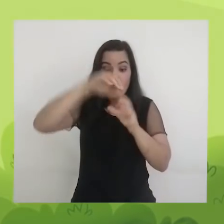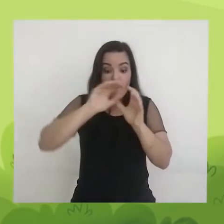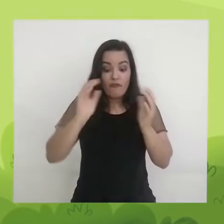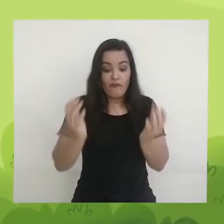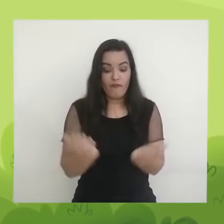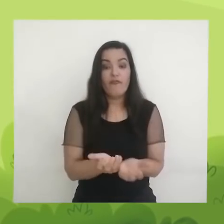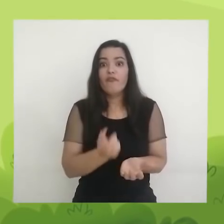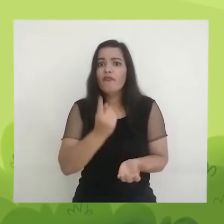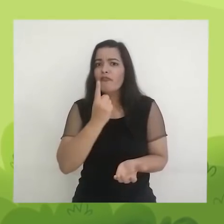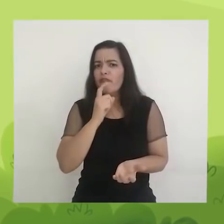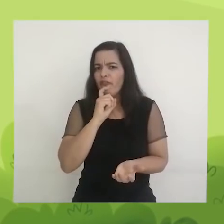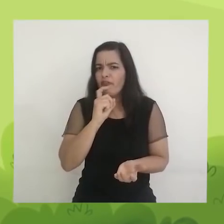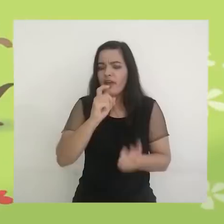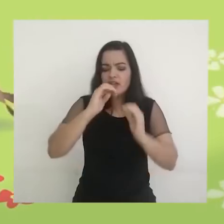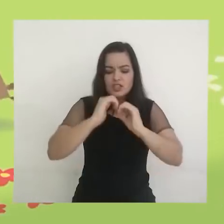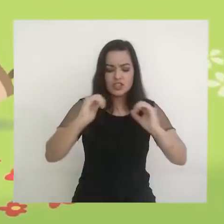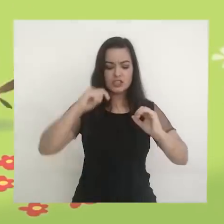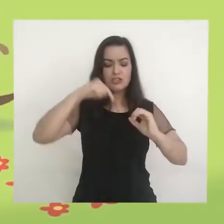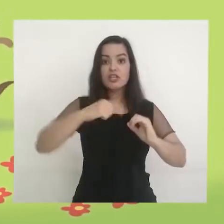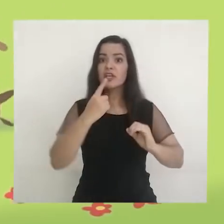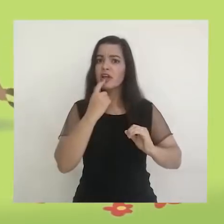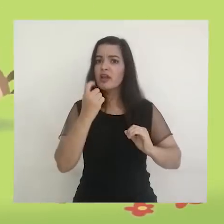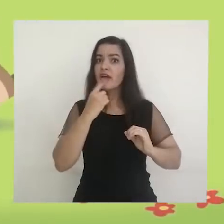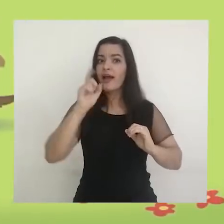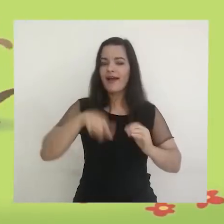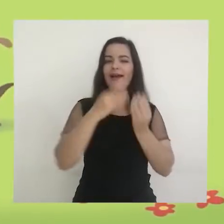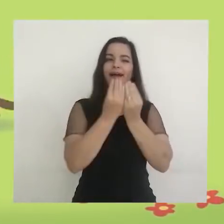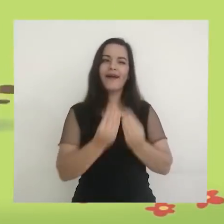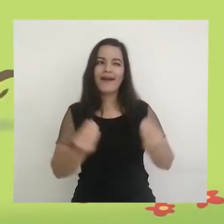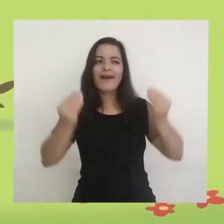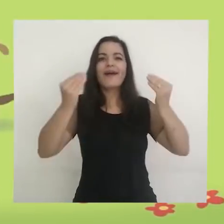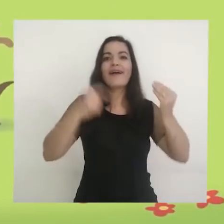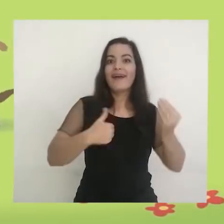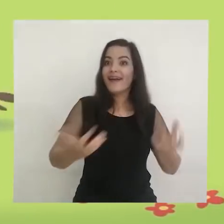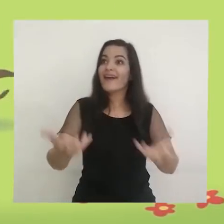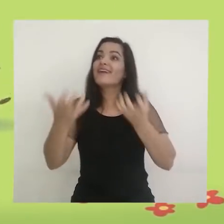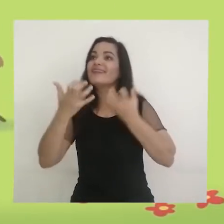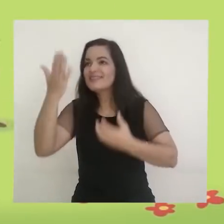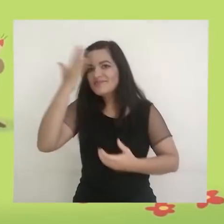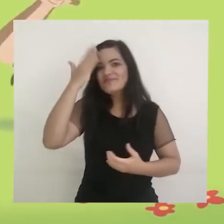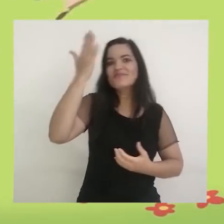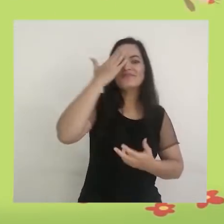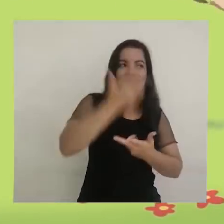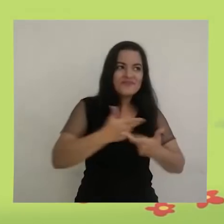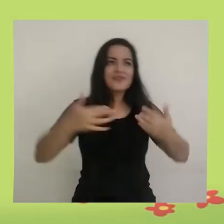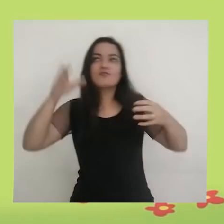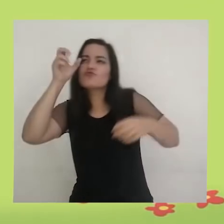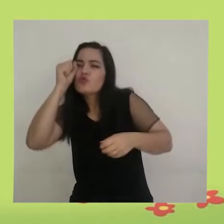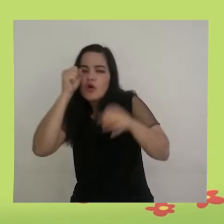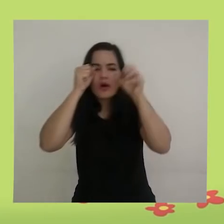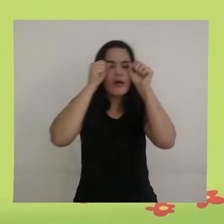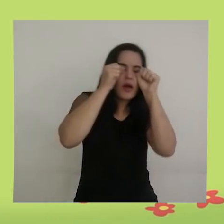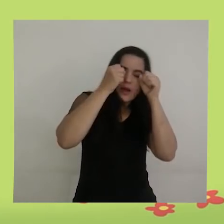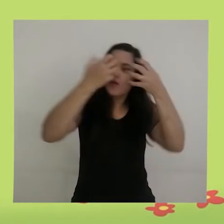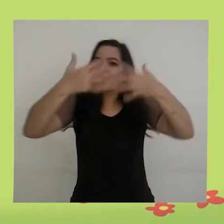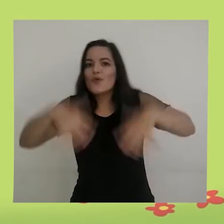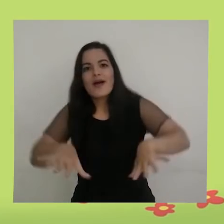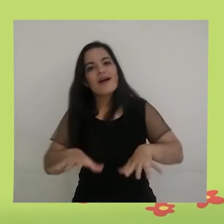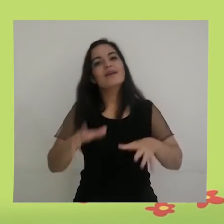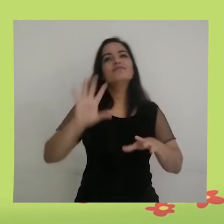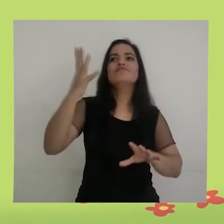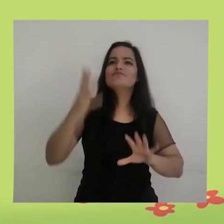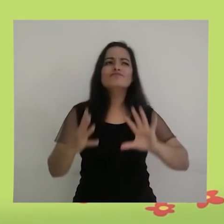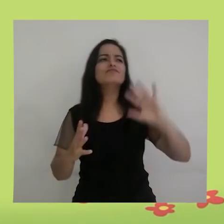a melancia. Eu quero saber, não quero dormir. O que